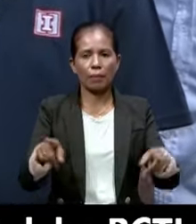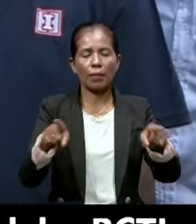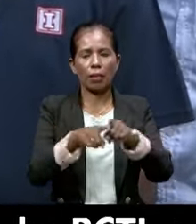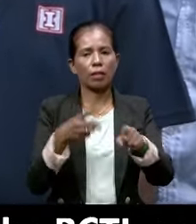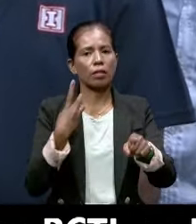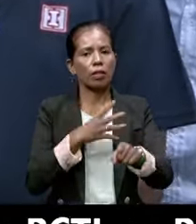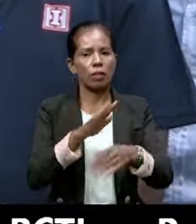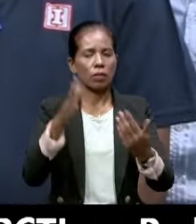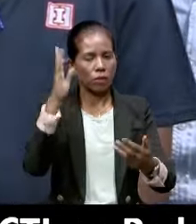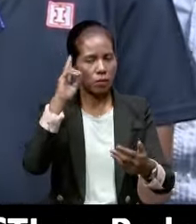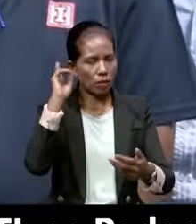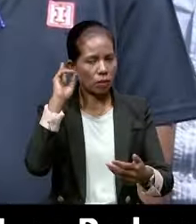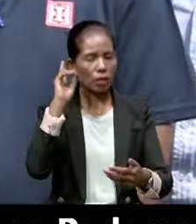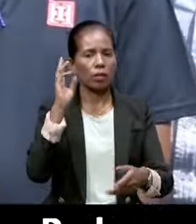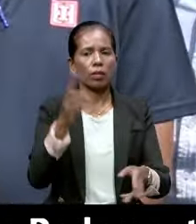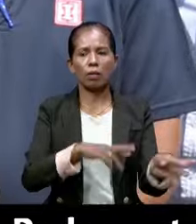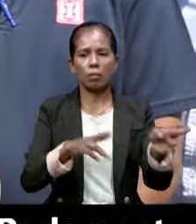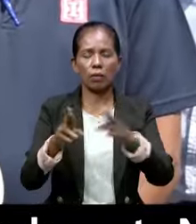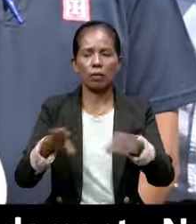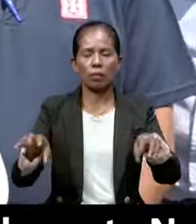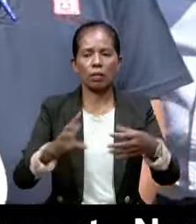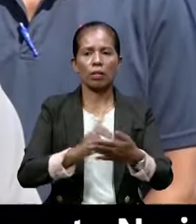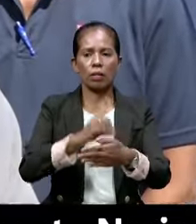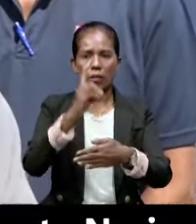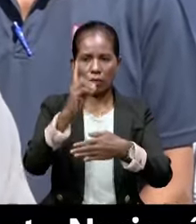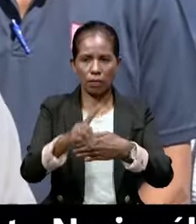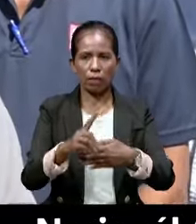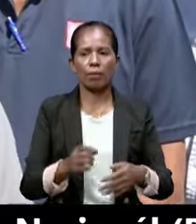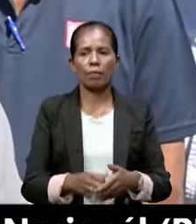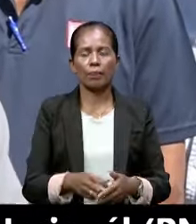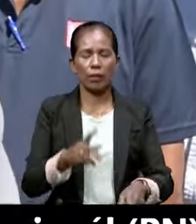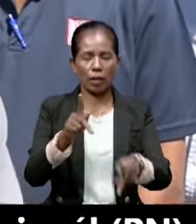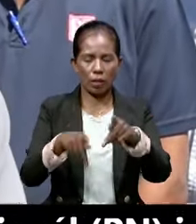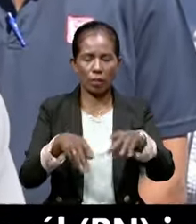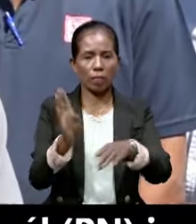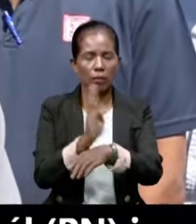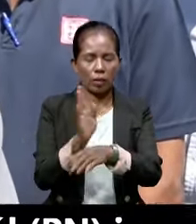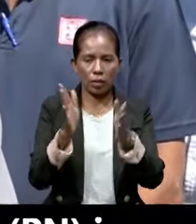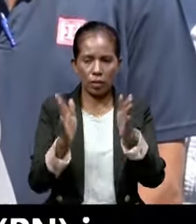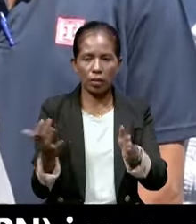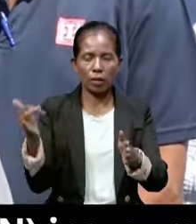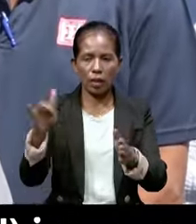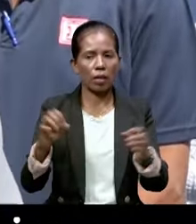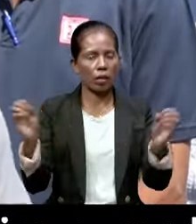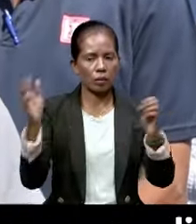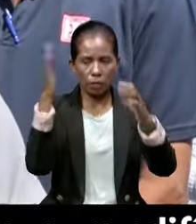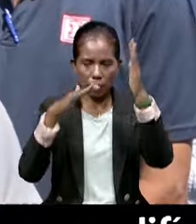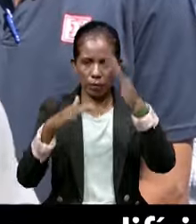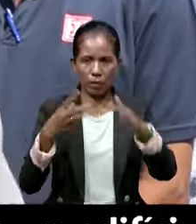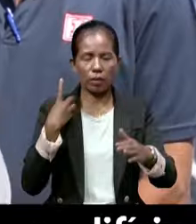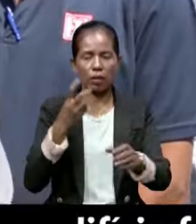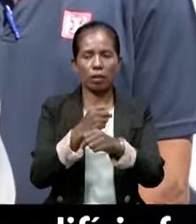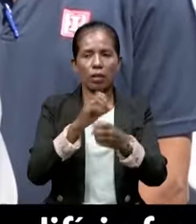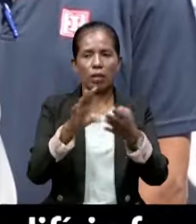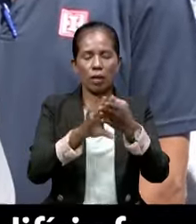toto trona, será pronto para cooperar para desenvolvimento e da. Tiene vendedores era o ocupantes era ser en la oso un problema y te se alocar